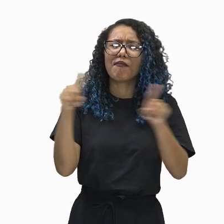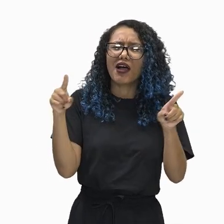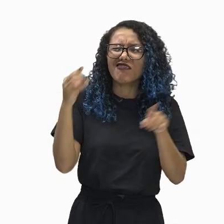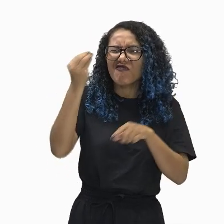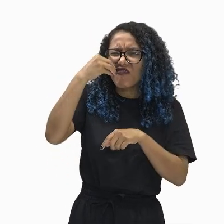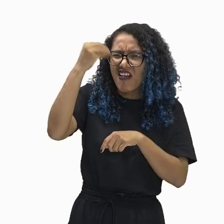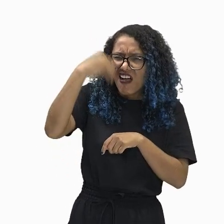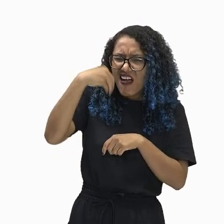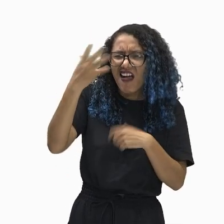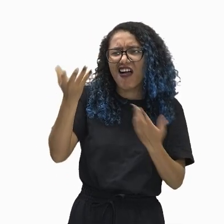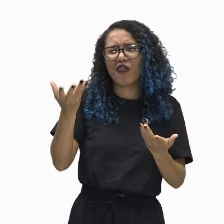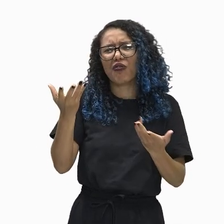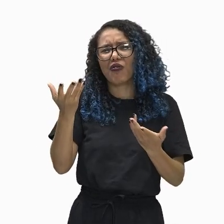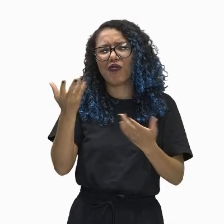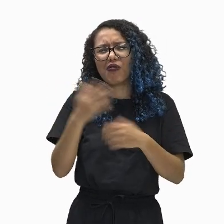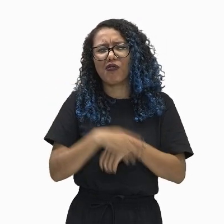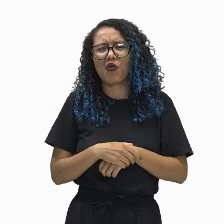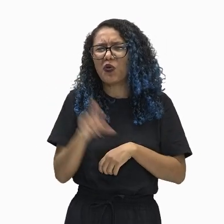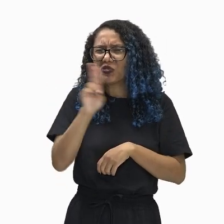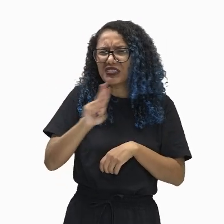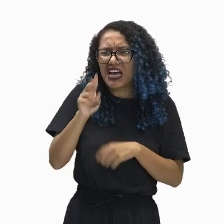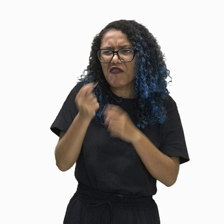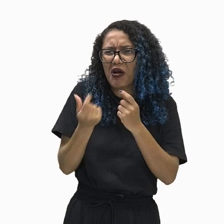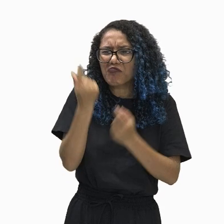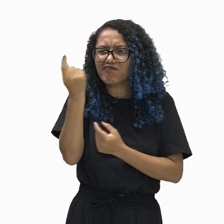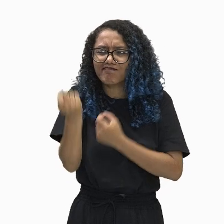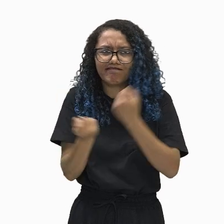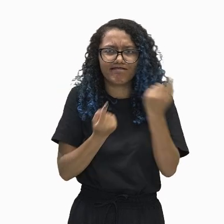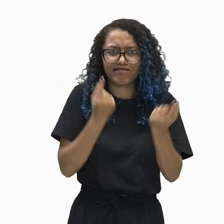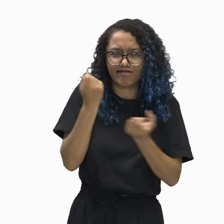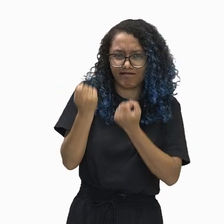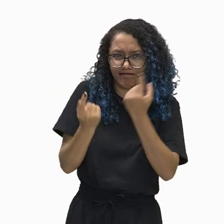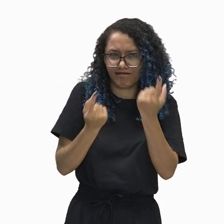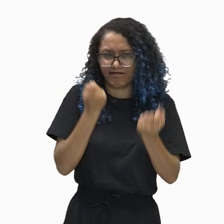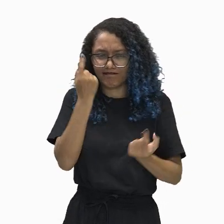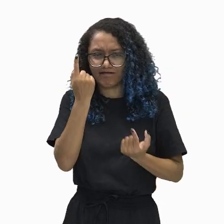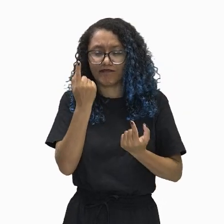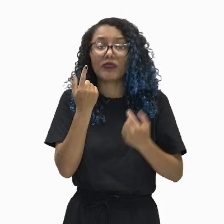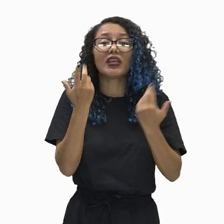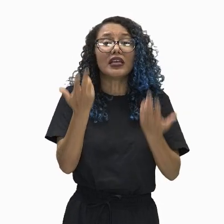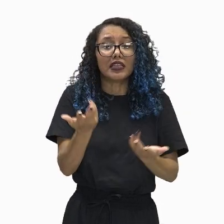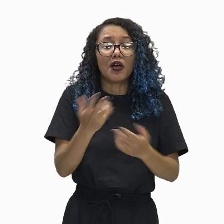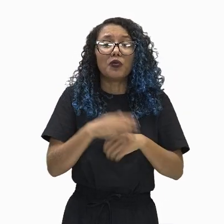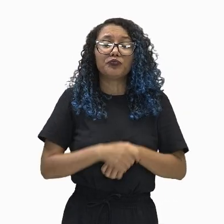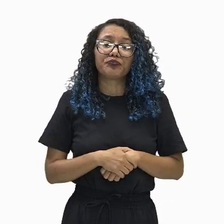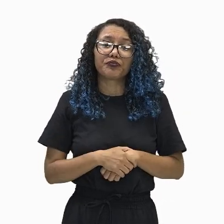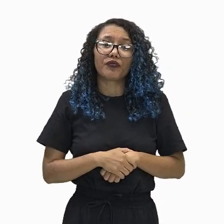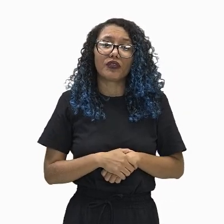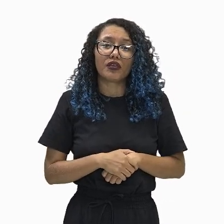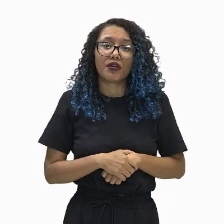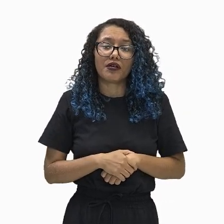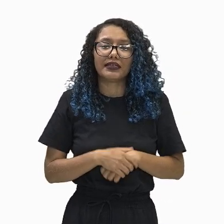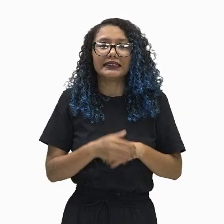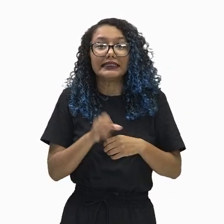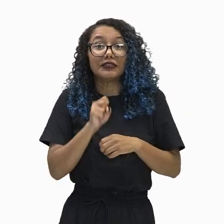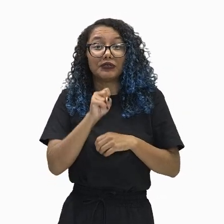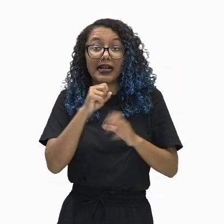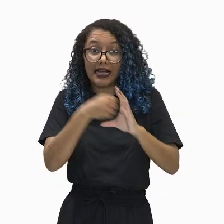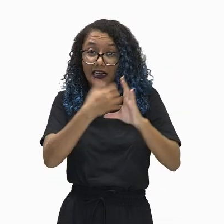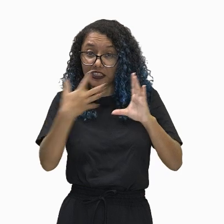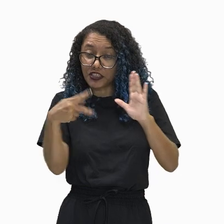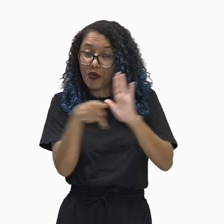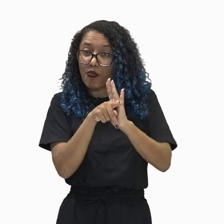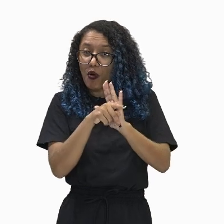que inexistente. Portanto, gente, a unidade de medida de riqueza era a terra. Se você tinha terra, logo você era um